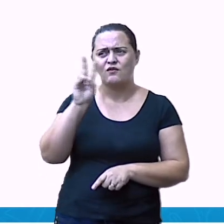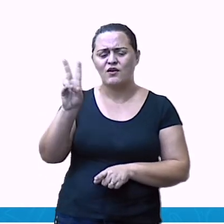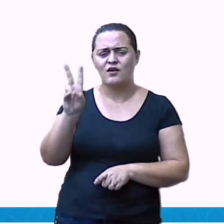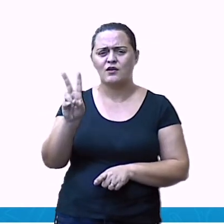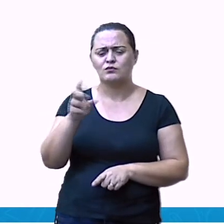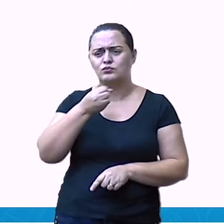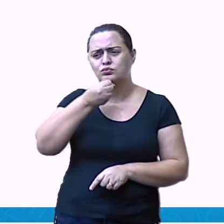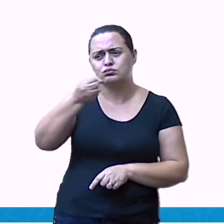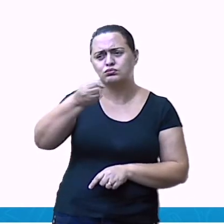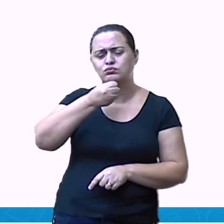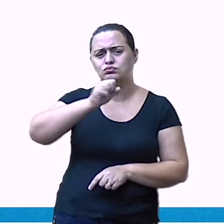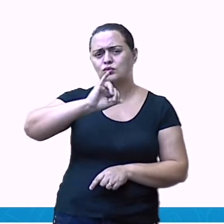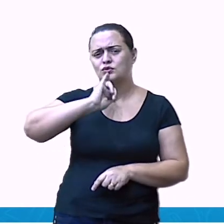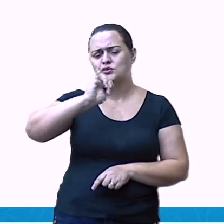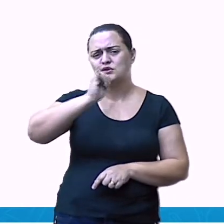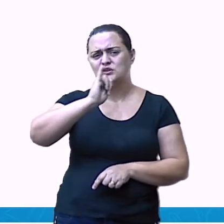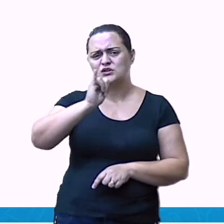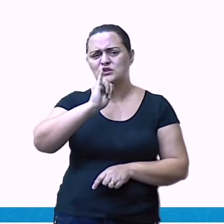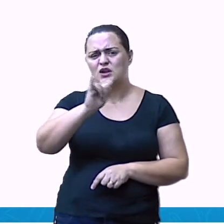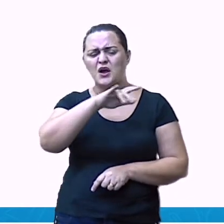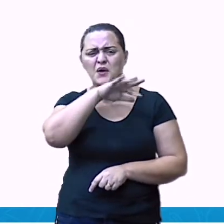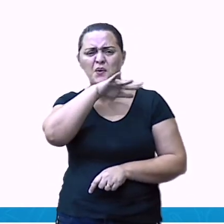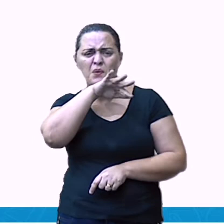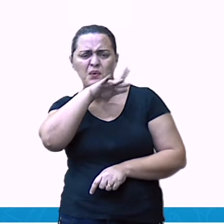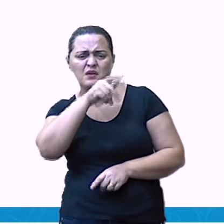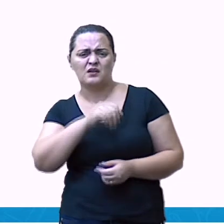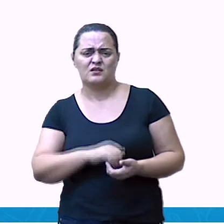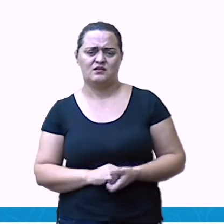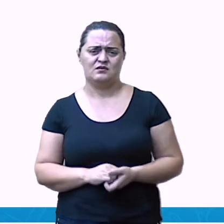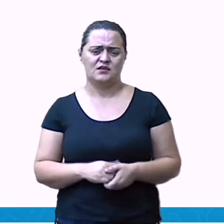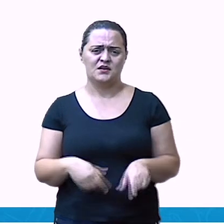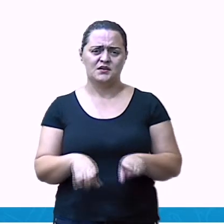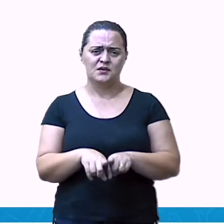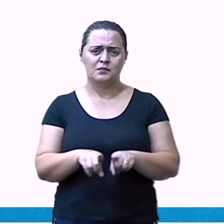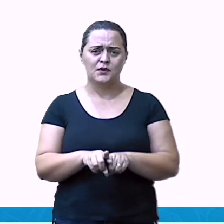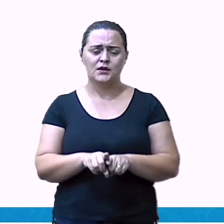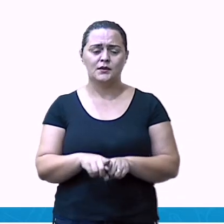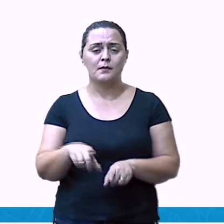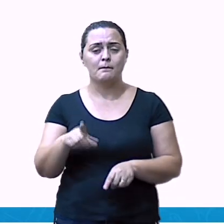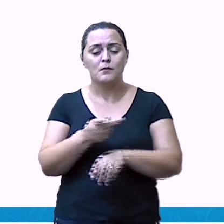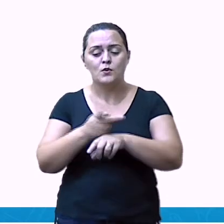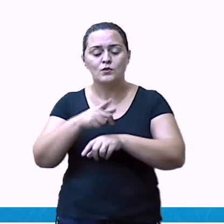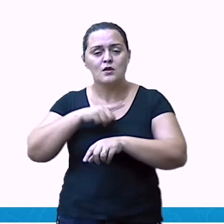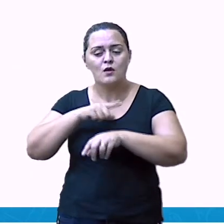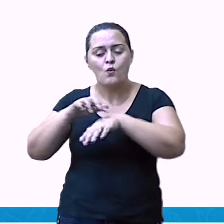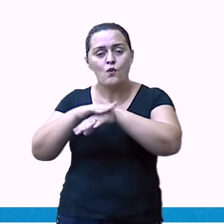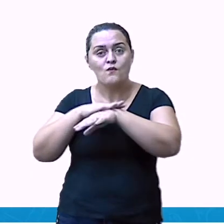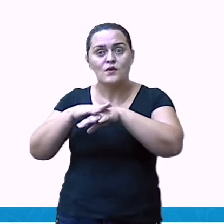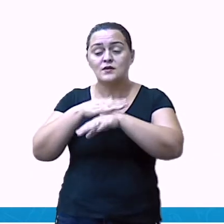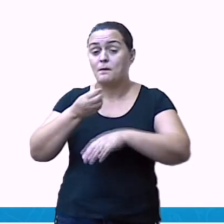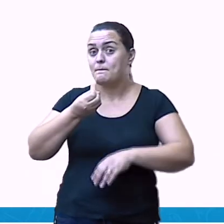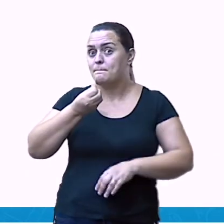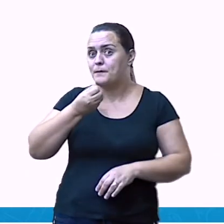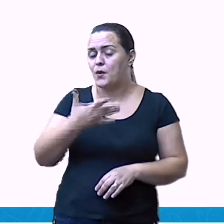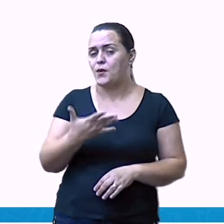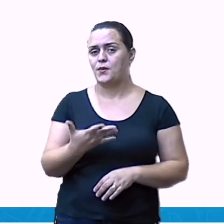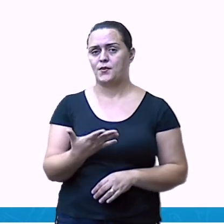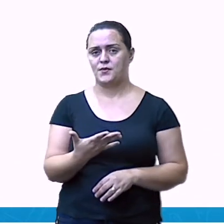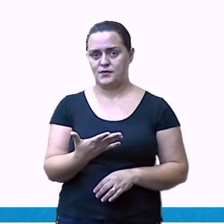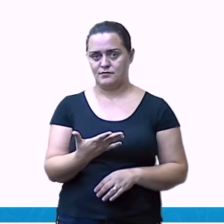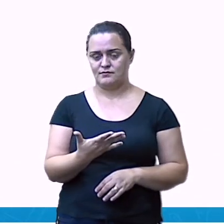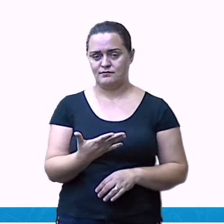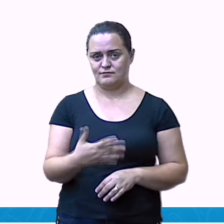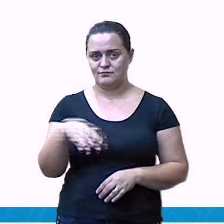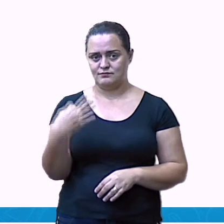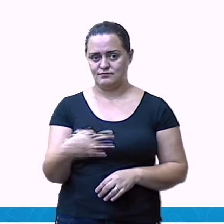negativas. Priorize conversar sobre assuntos agradáveis e positivos. Que dica, hein?